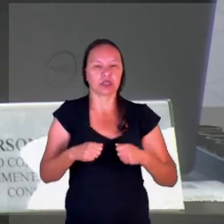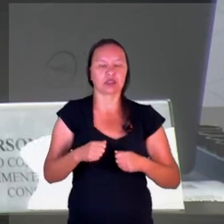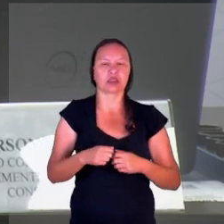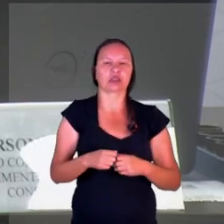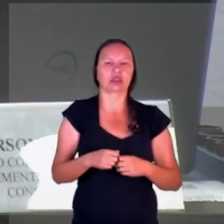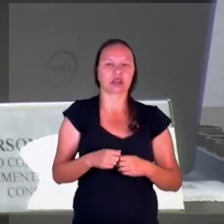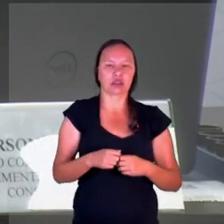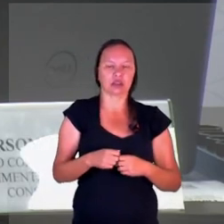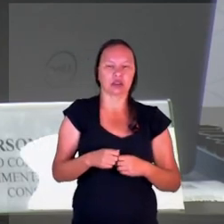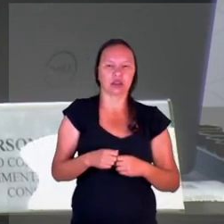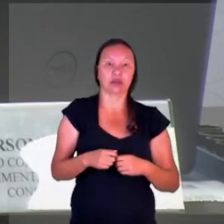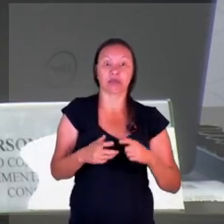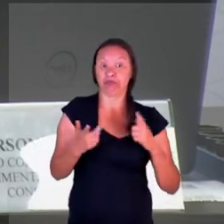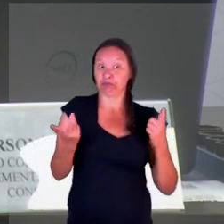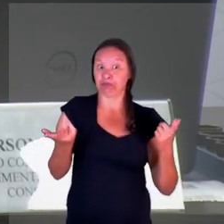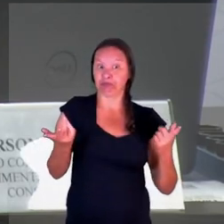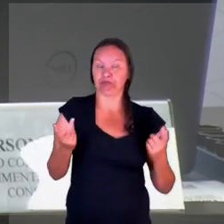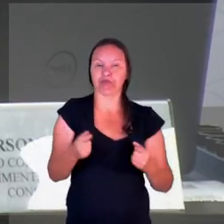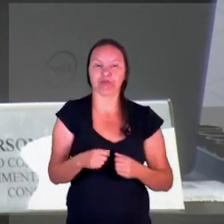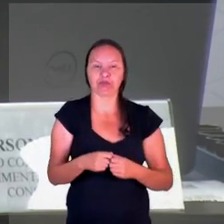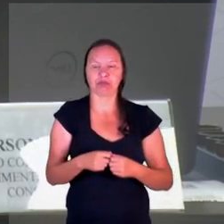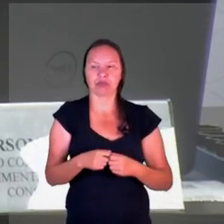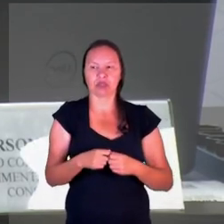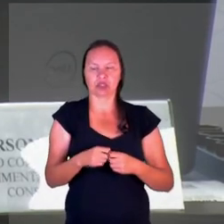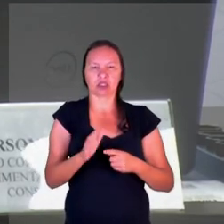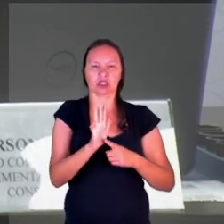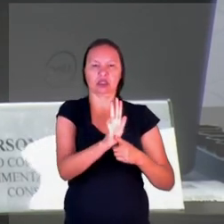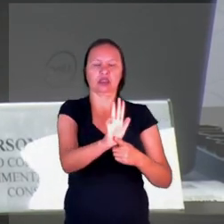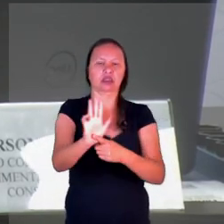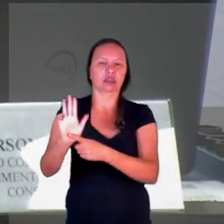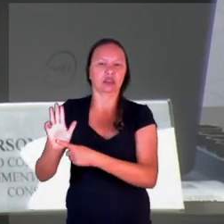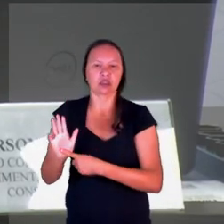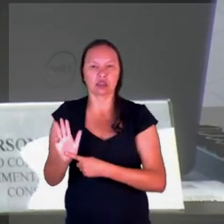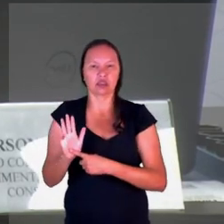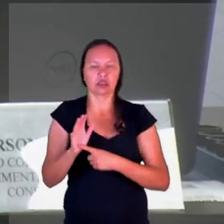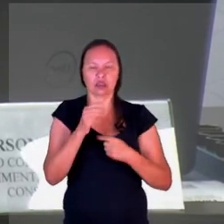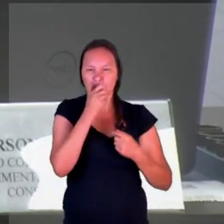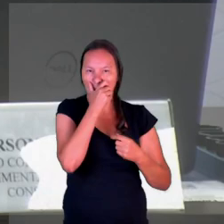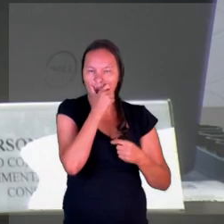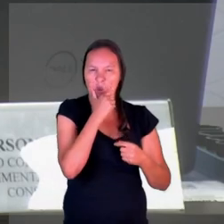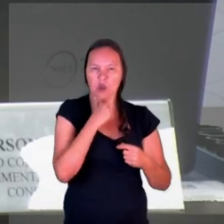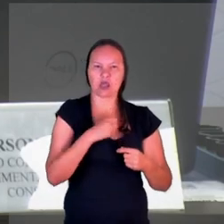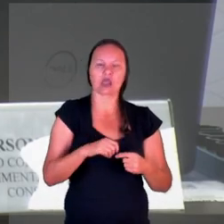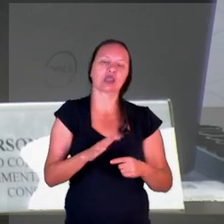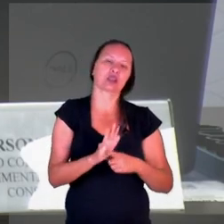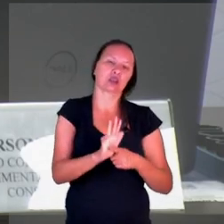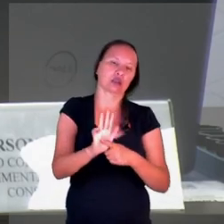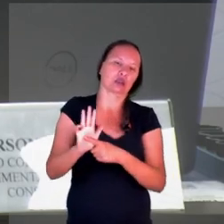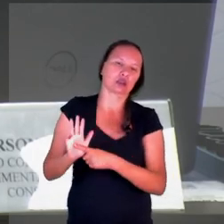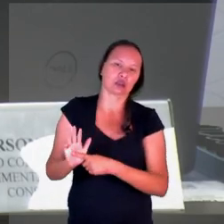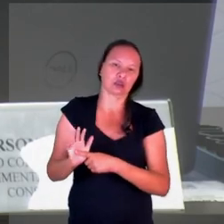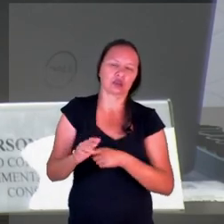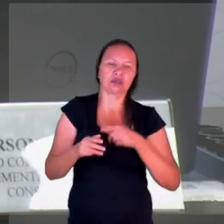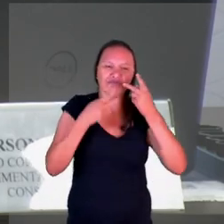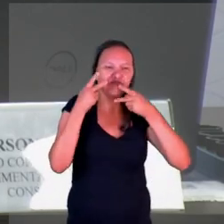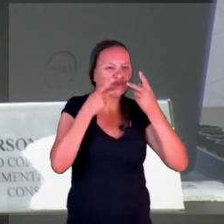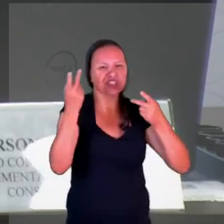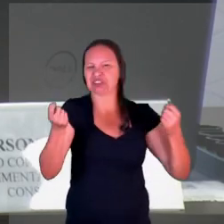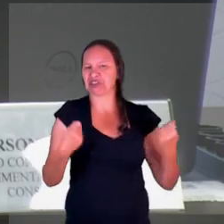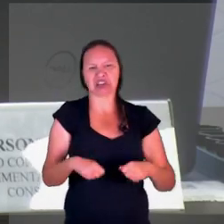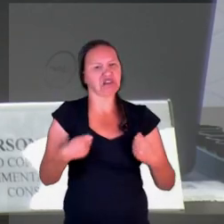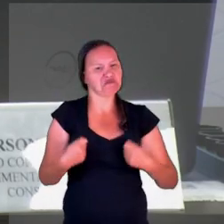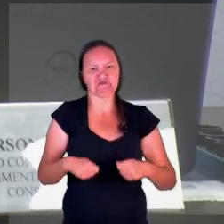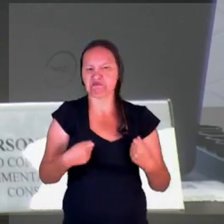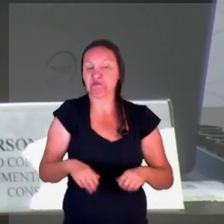Inclusive eu acho que até né com a exposição sua até não necessitaria mais de outras falas né